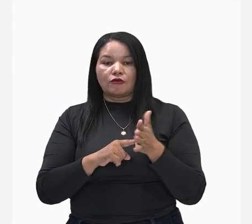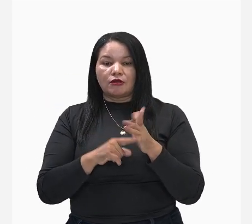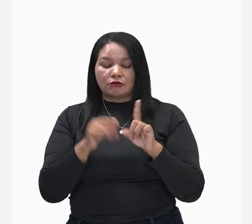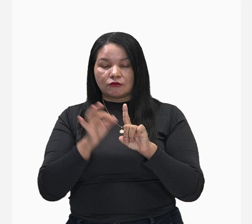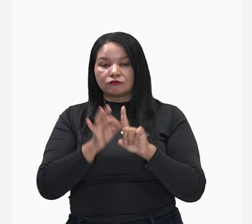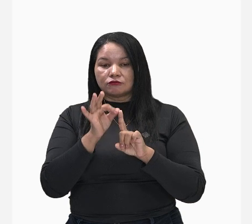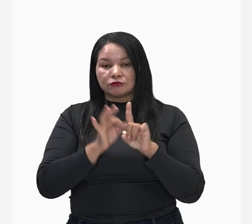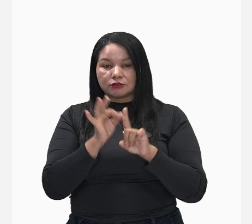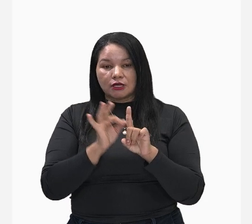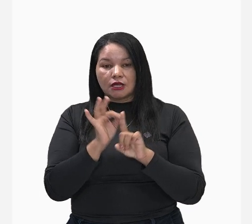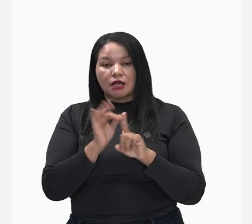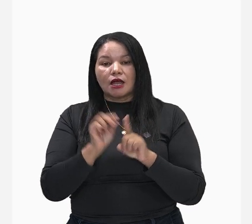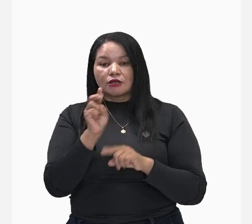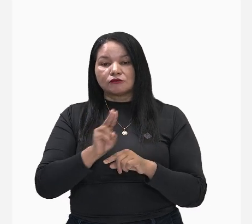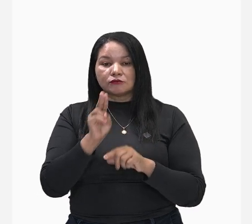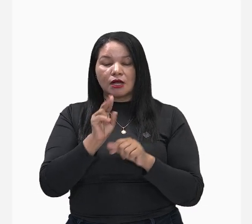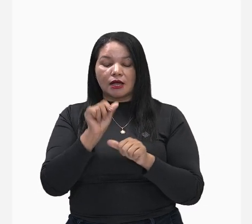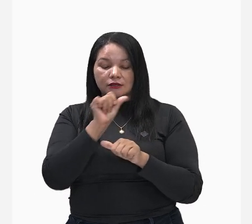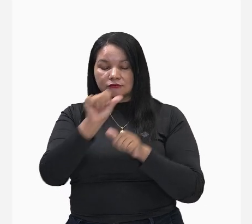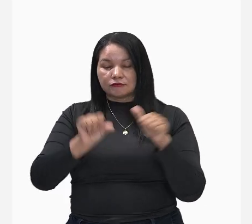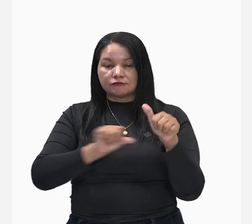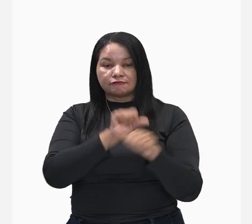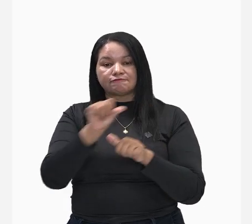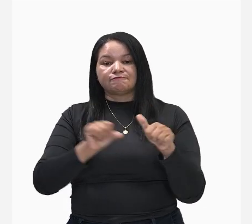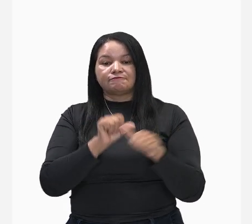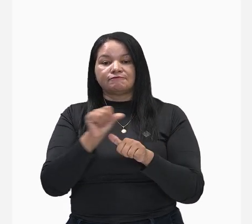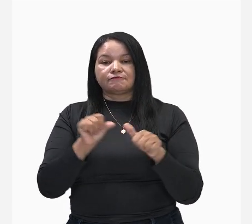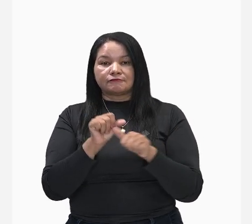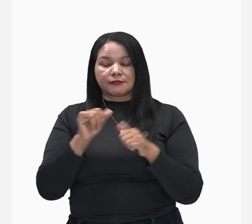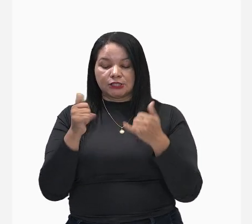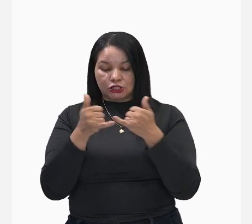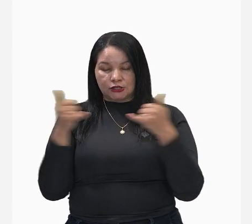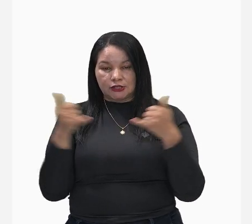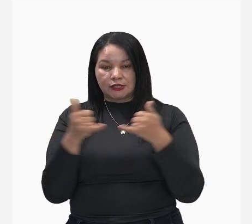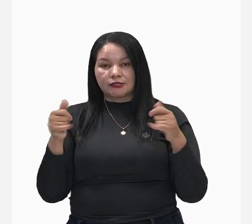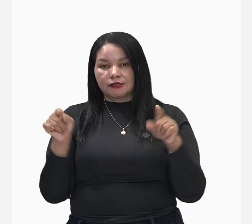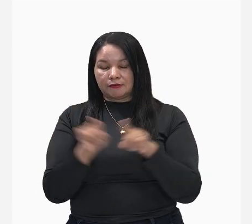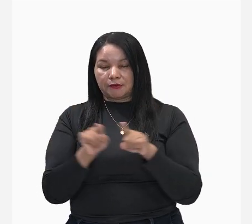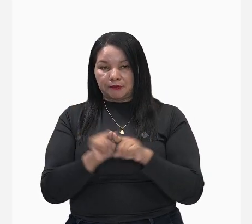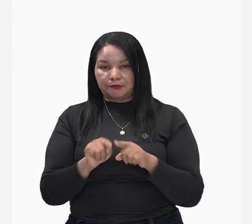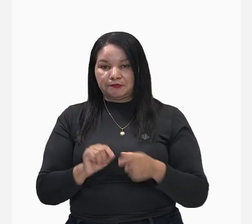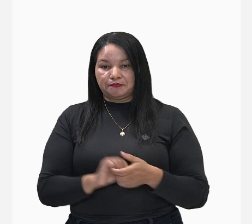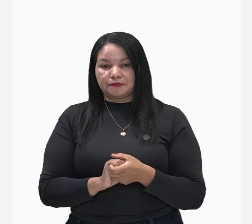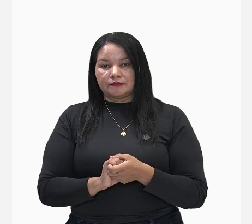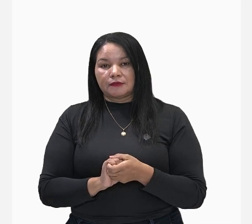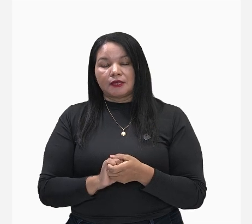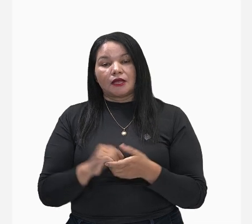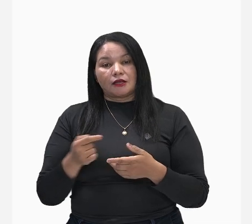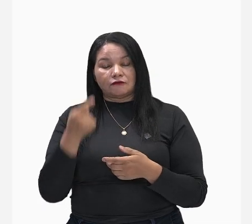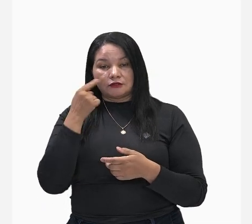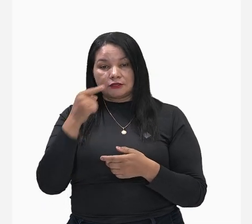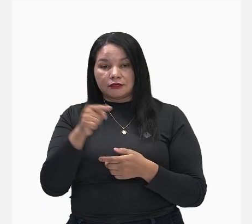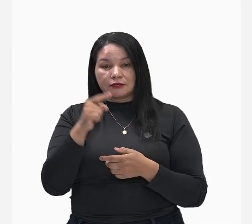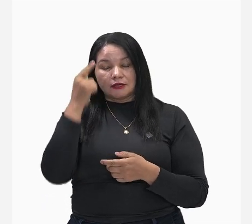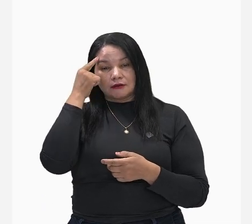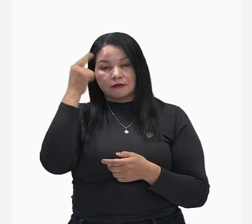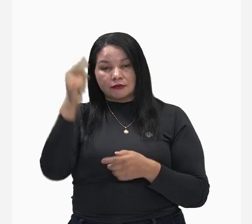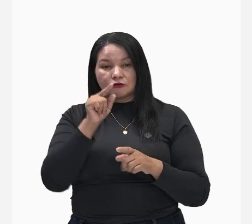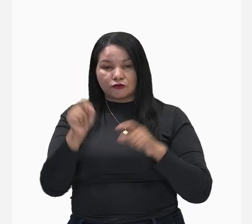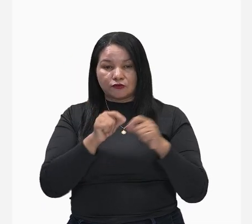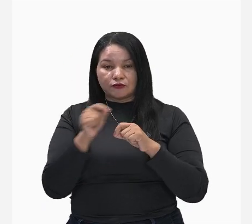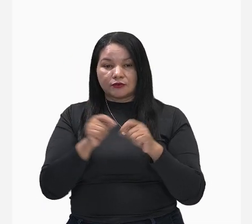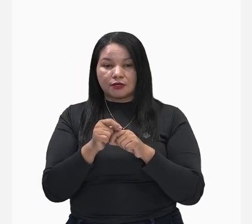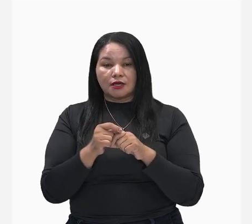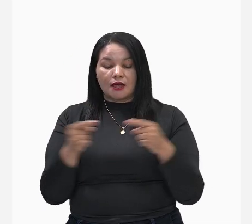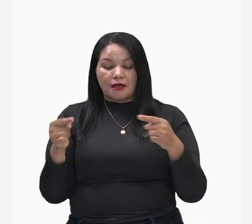e transforma ela em energia elétrica. Só para você recordar, energia térmica está relacionada ao calor,